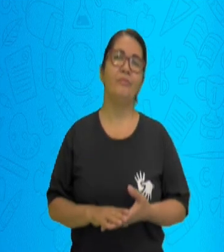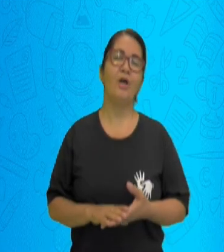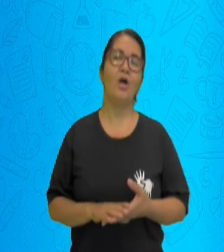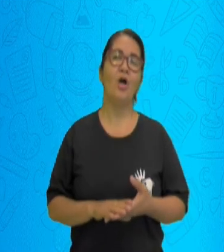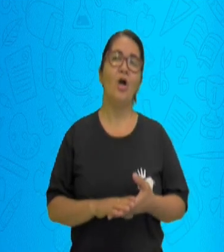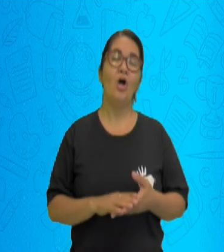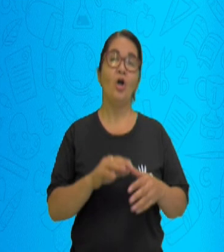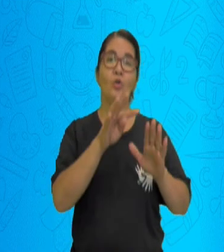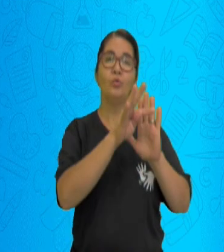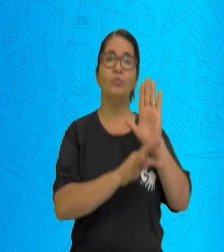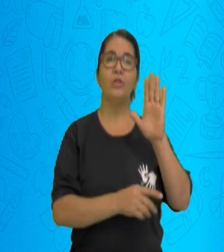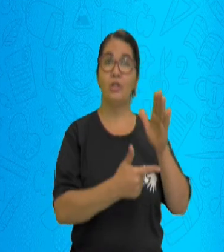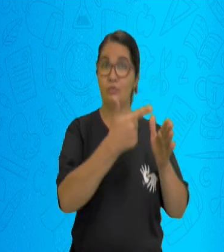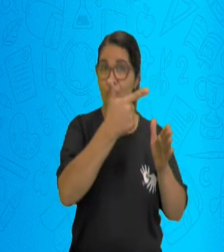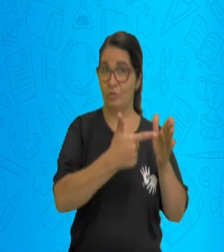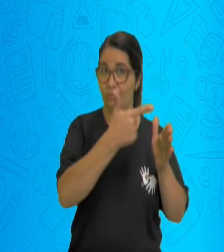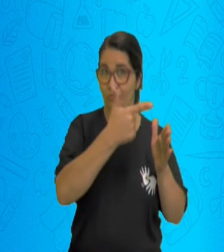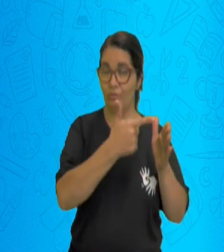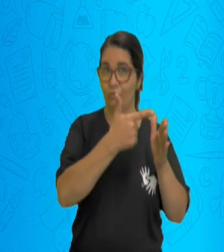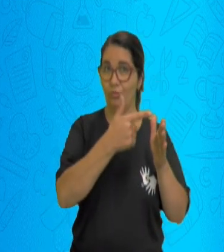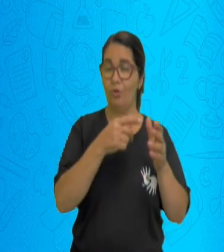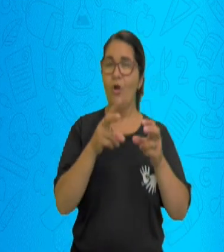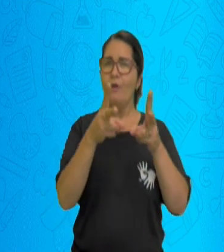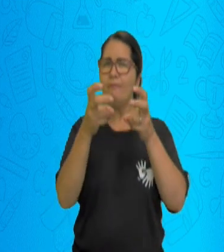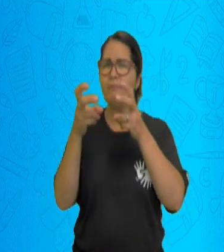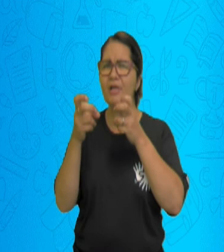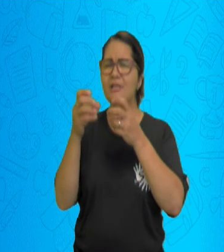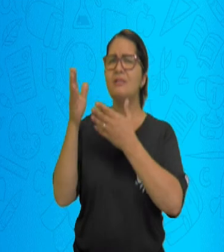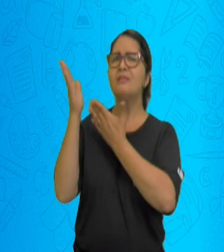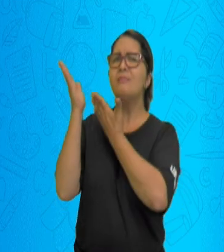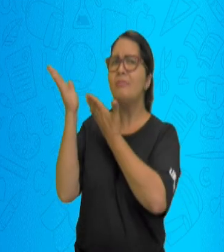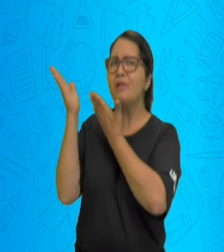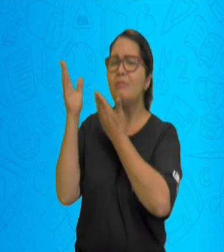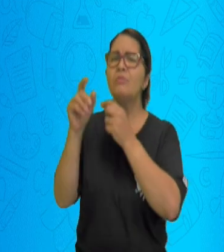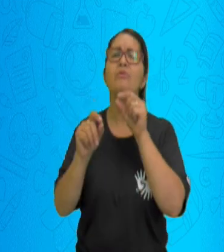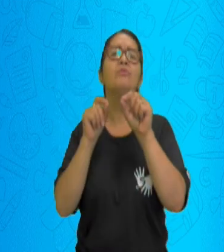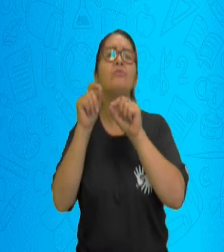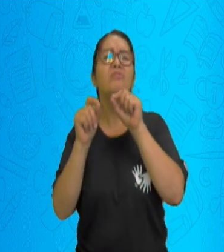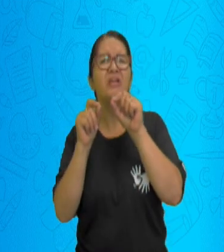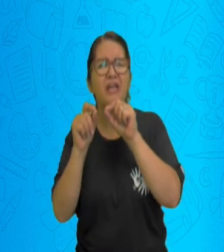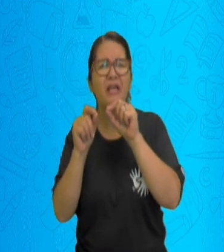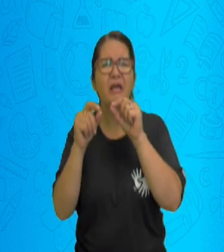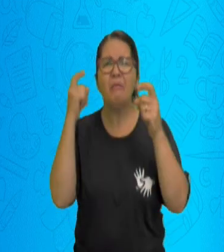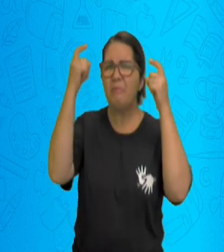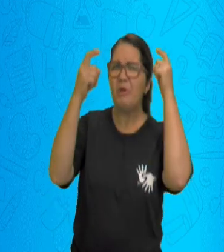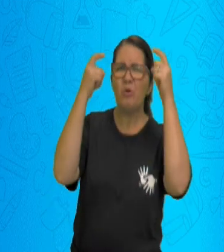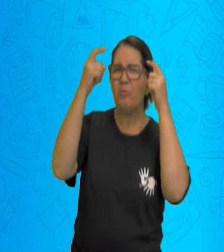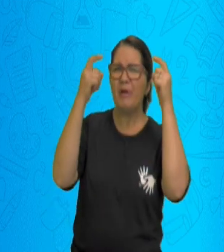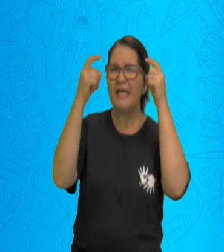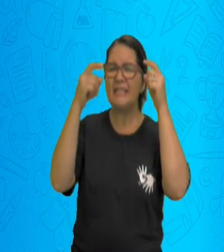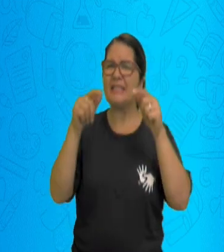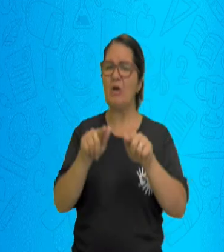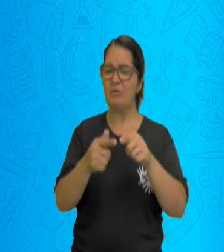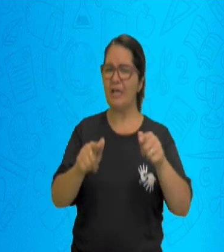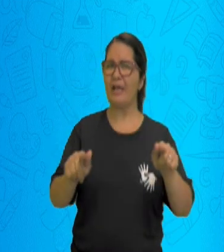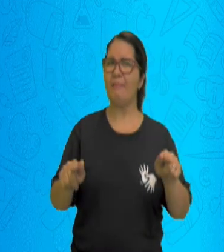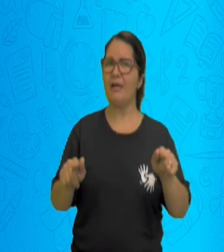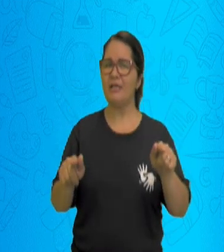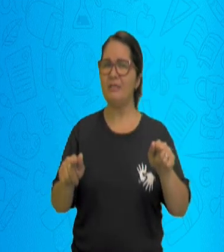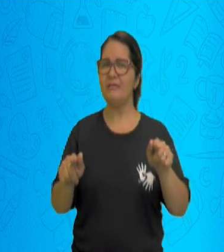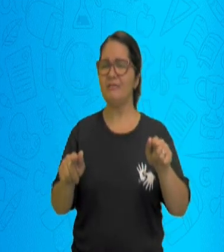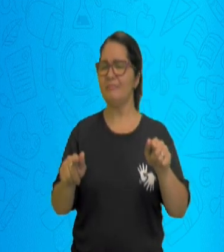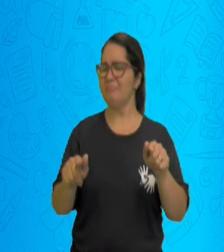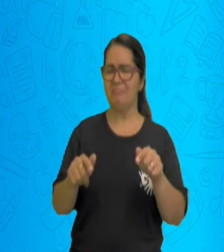segundo texto, percebemos que não há uma preocupação com as normas da língua